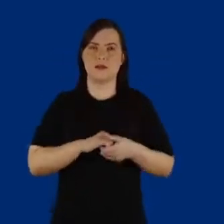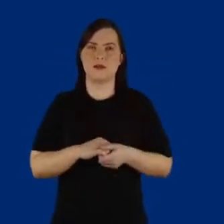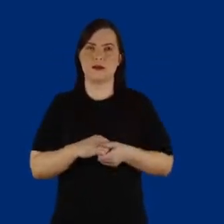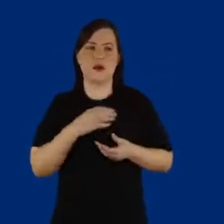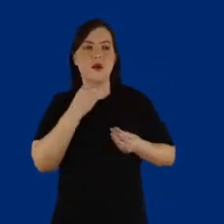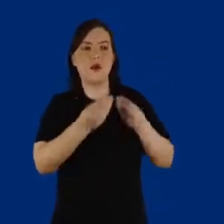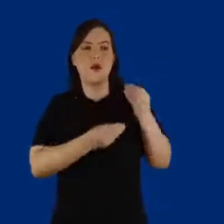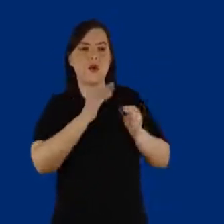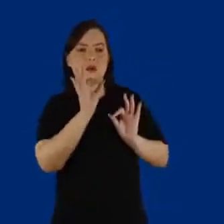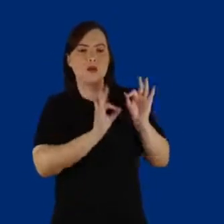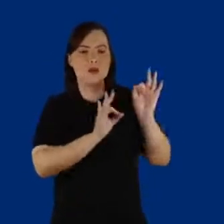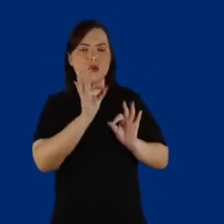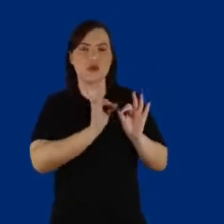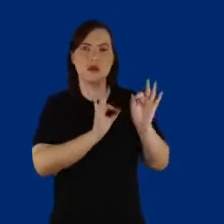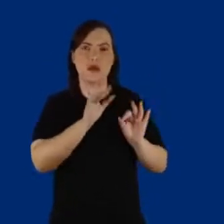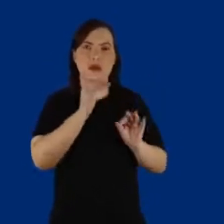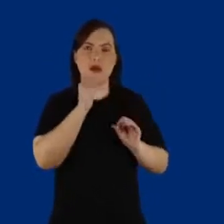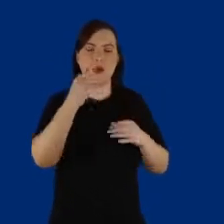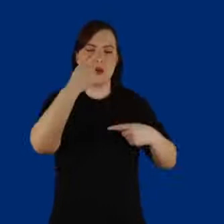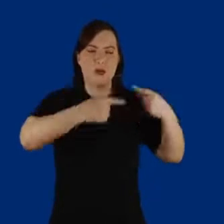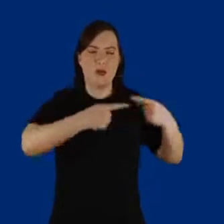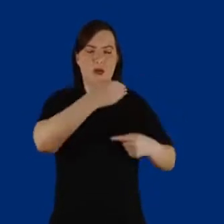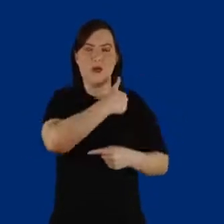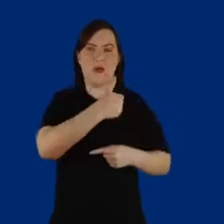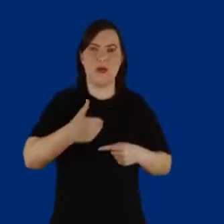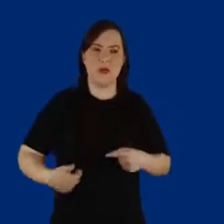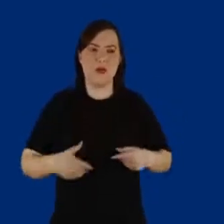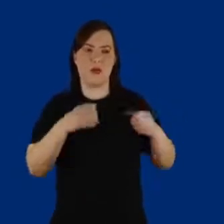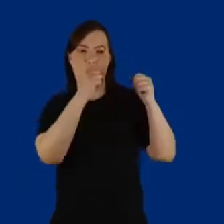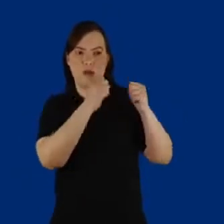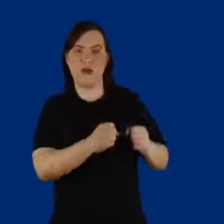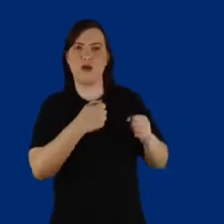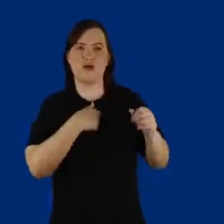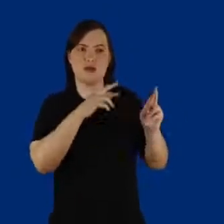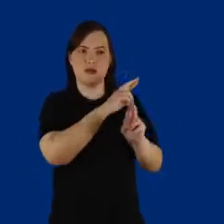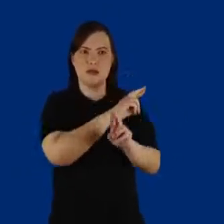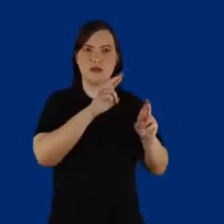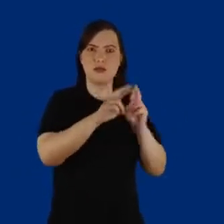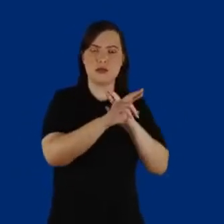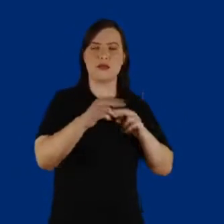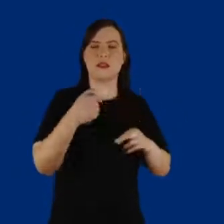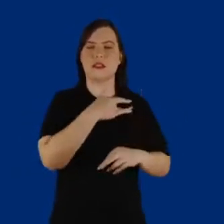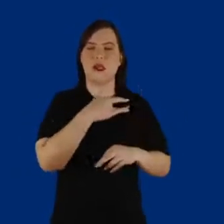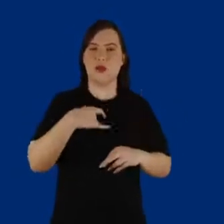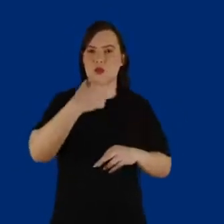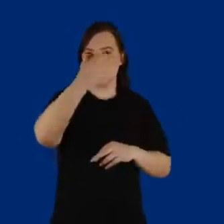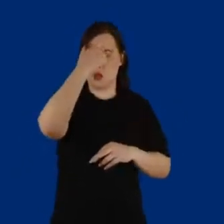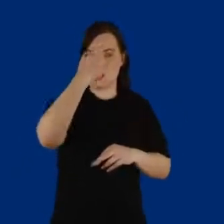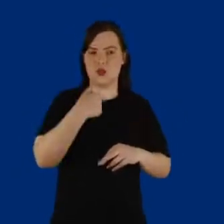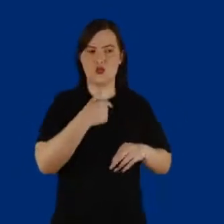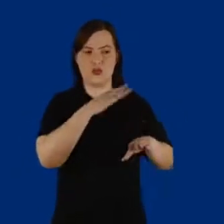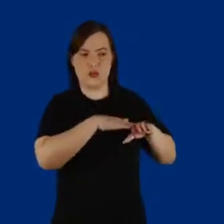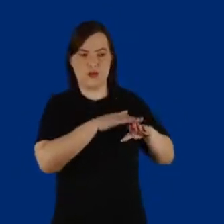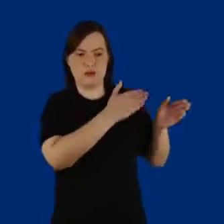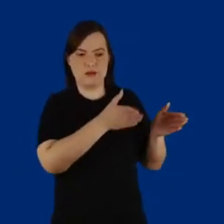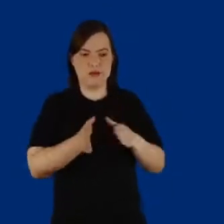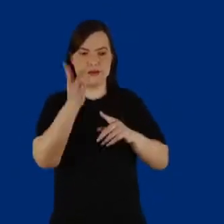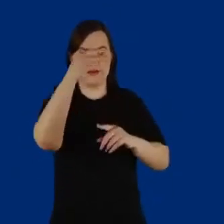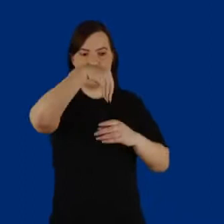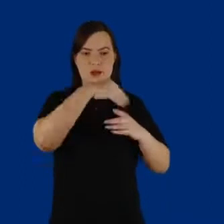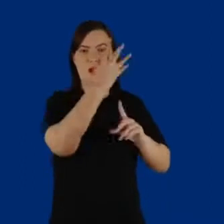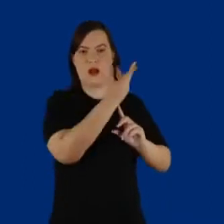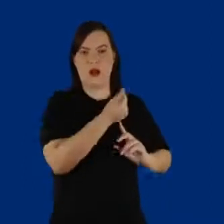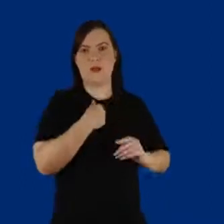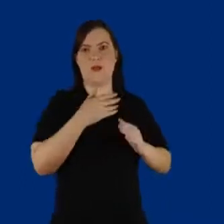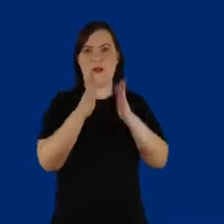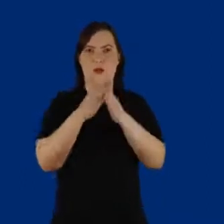como projetos, de como políticas públicas podem relacionar a saúde mental com uma produção que envolve a arte. Por